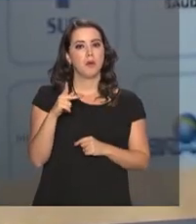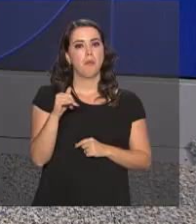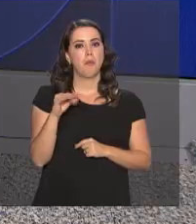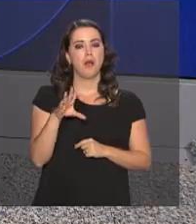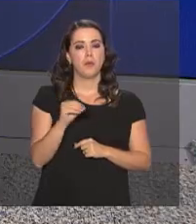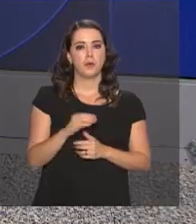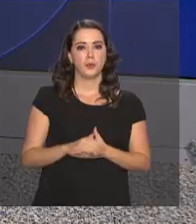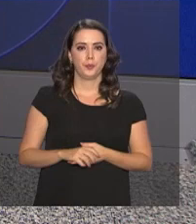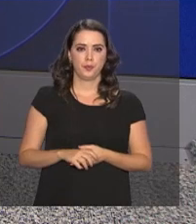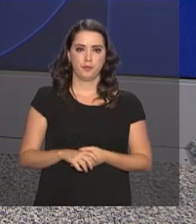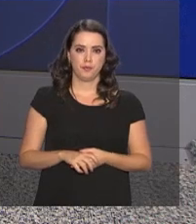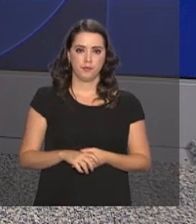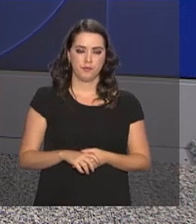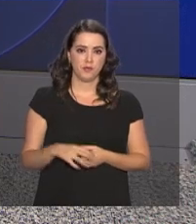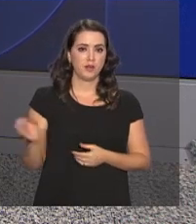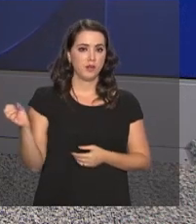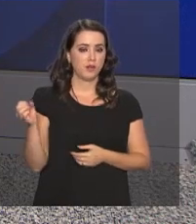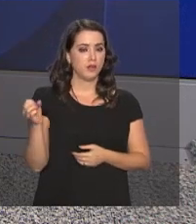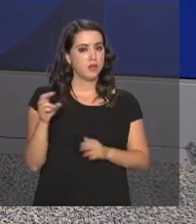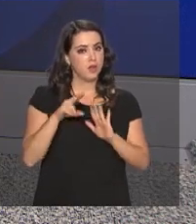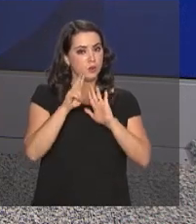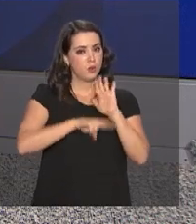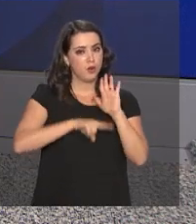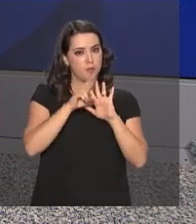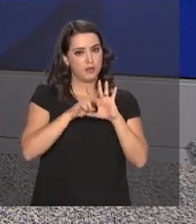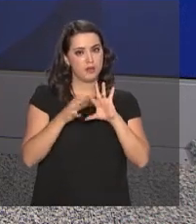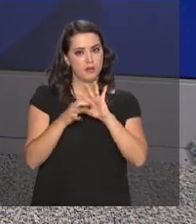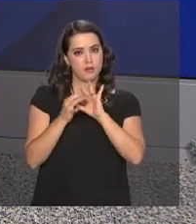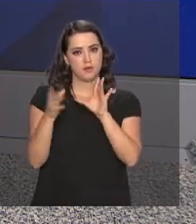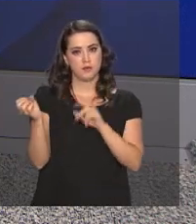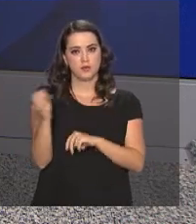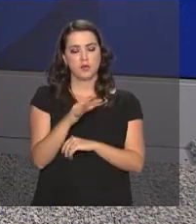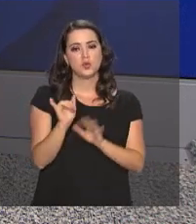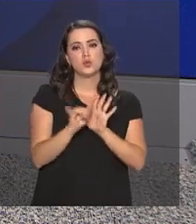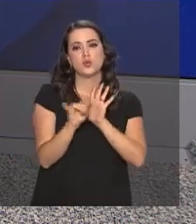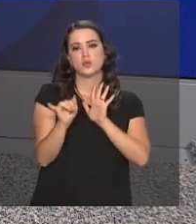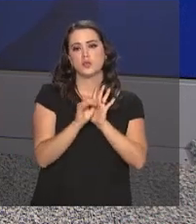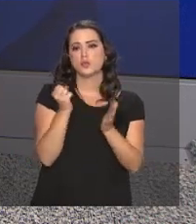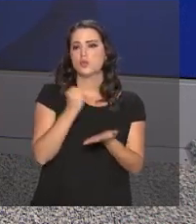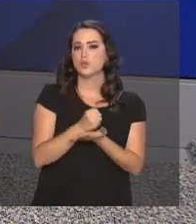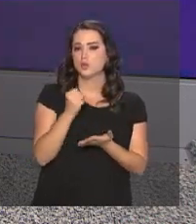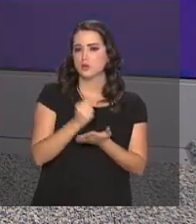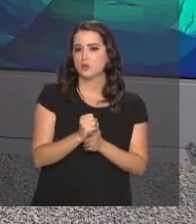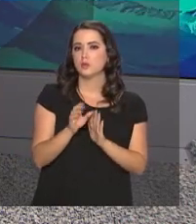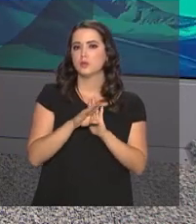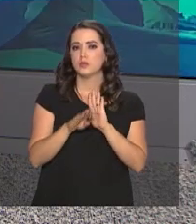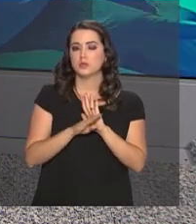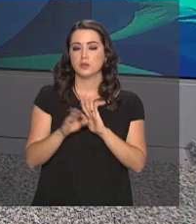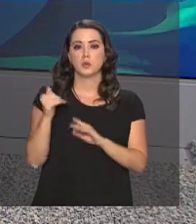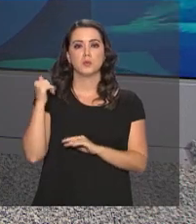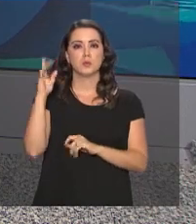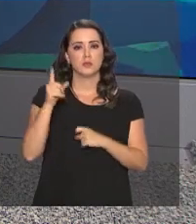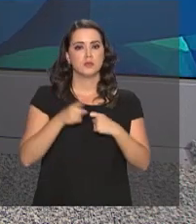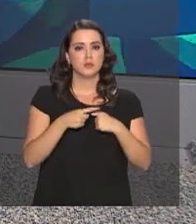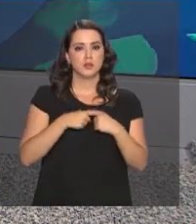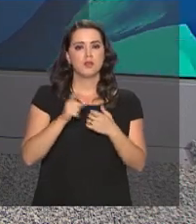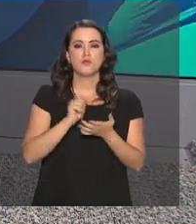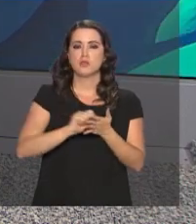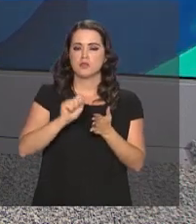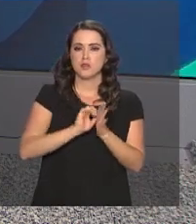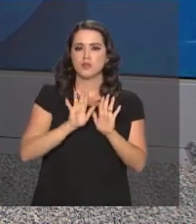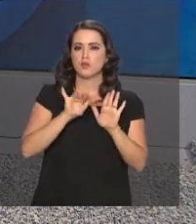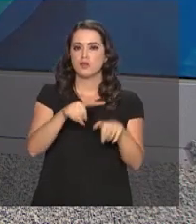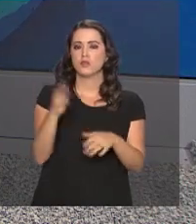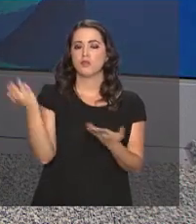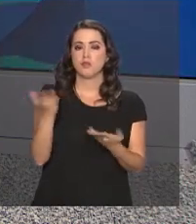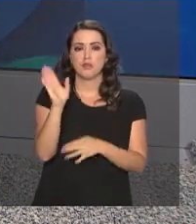dia ea norma que permite a liberação de novo edital de contratação para o programa mais médicos foi assinada